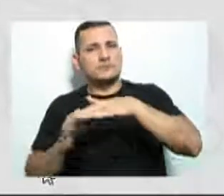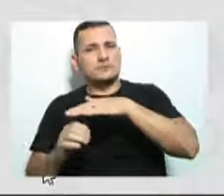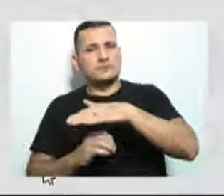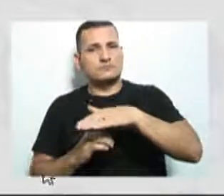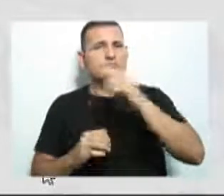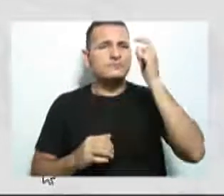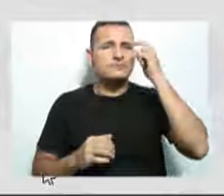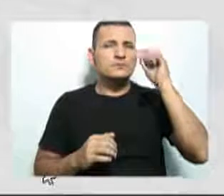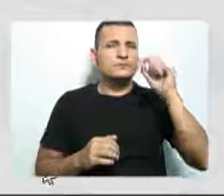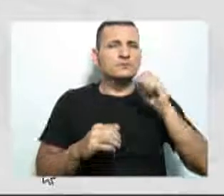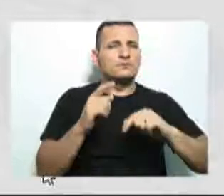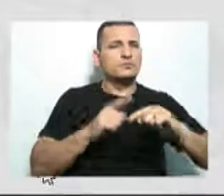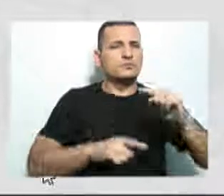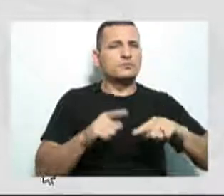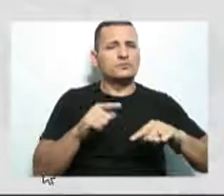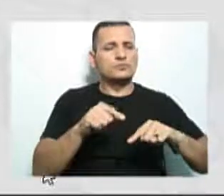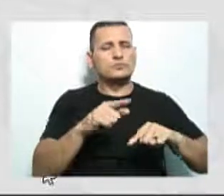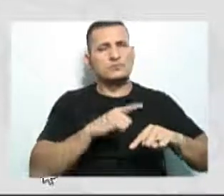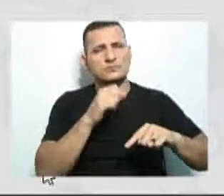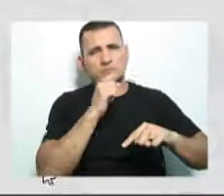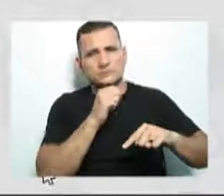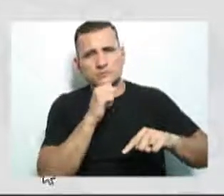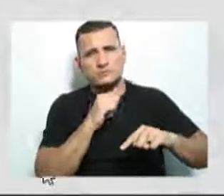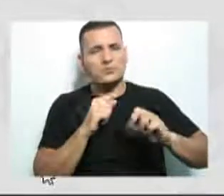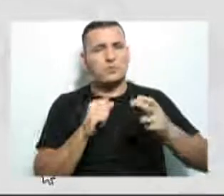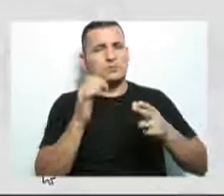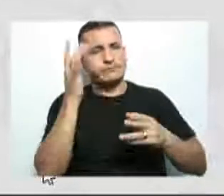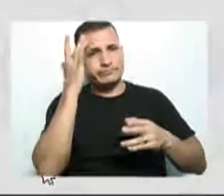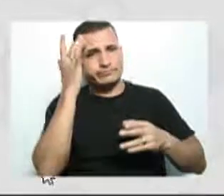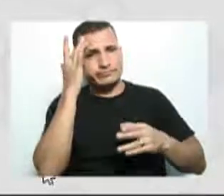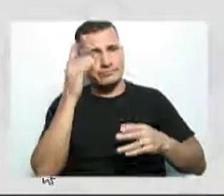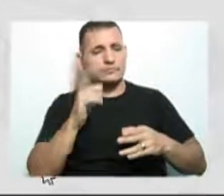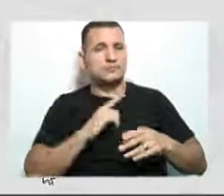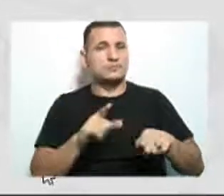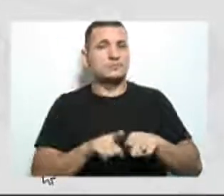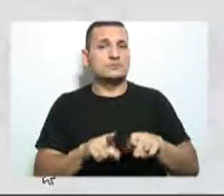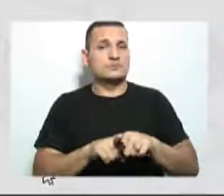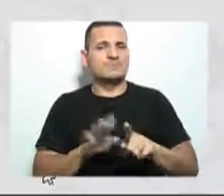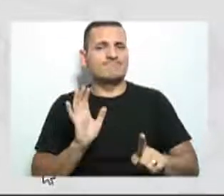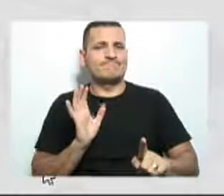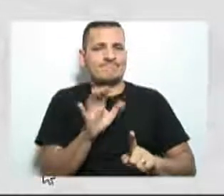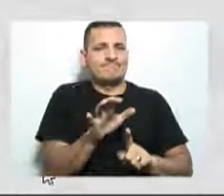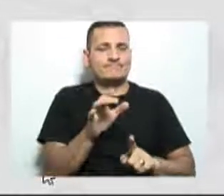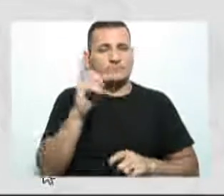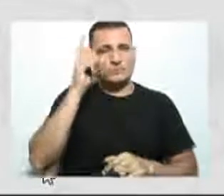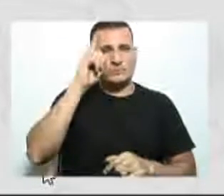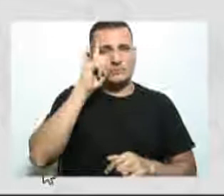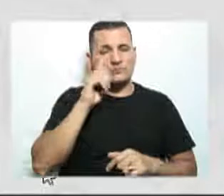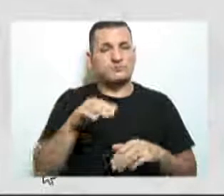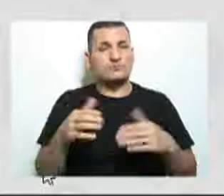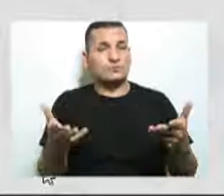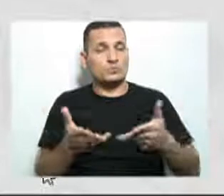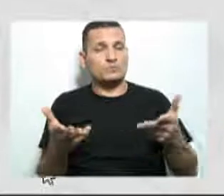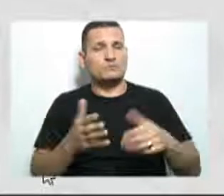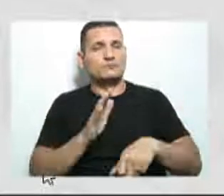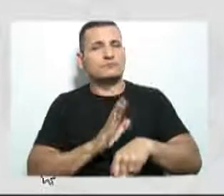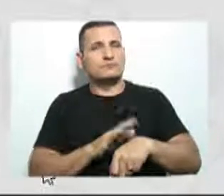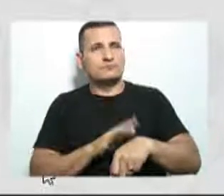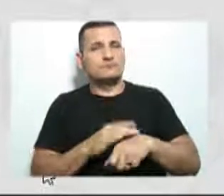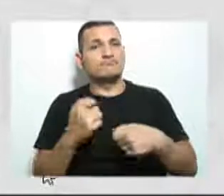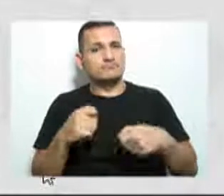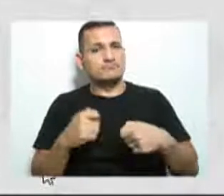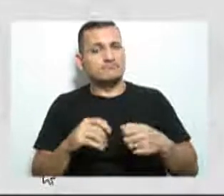produtos envelhecem ou amadurecem também gera pressões no dia a dia. Então o tempo hoje precisa ser